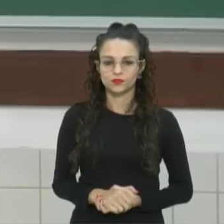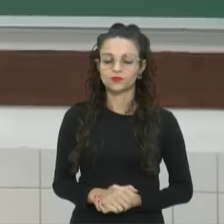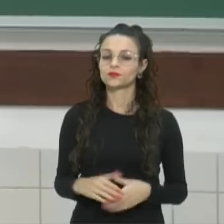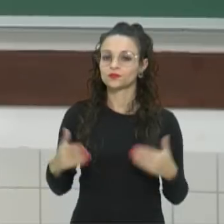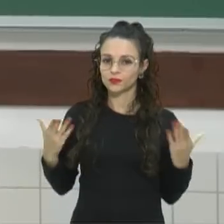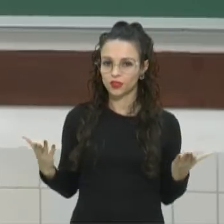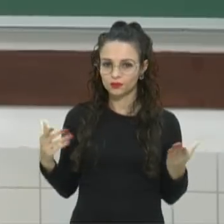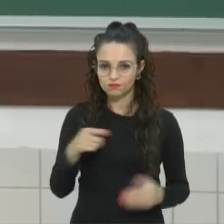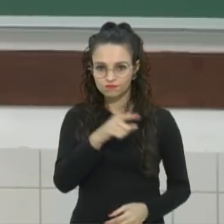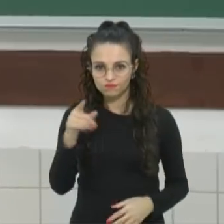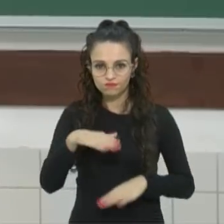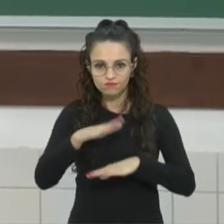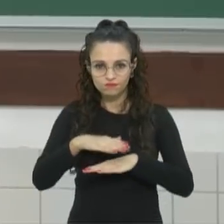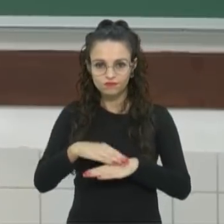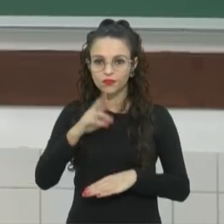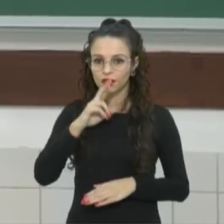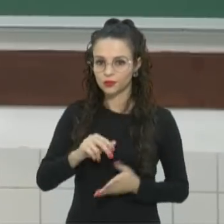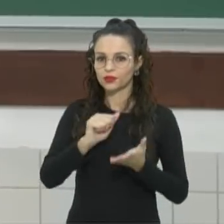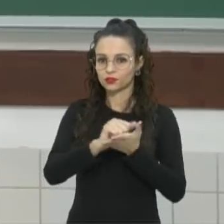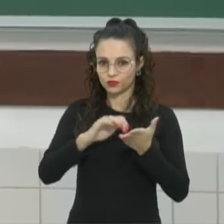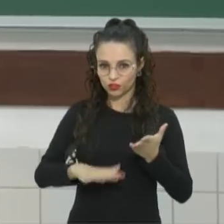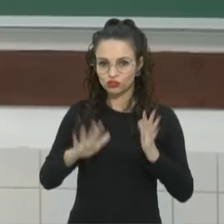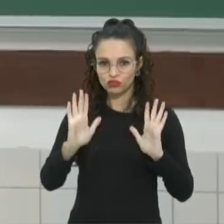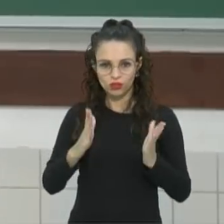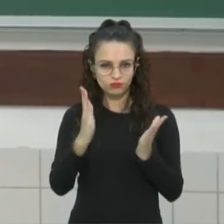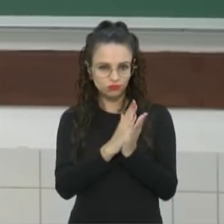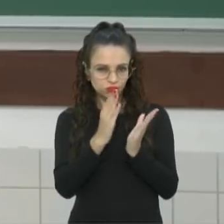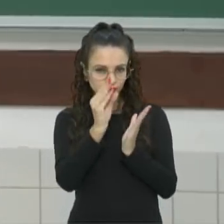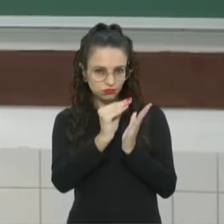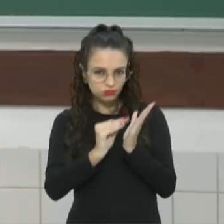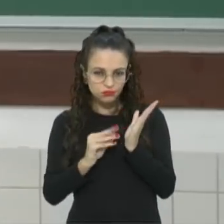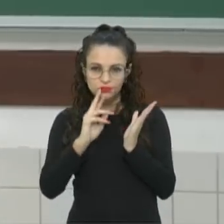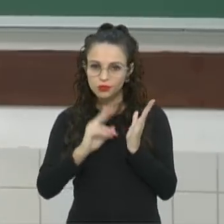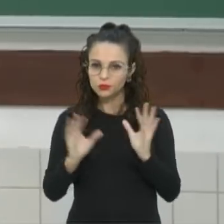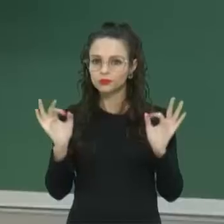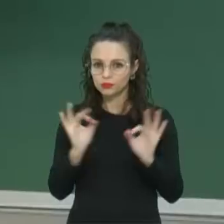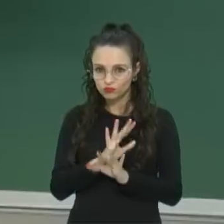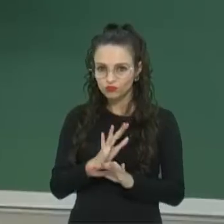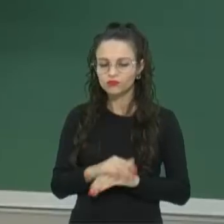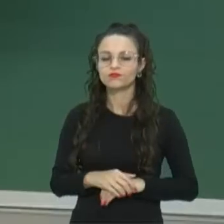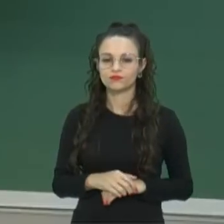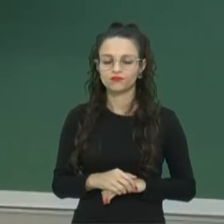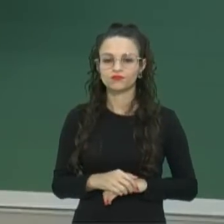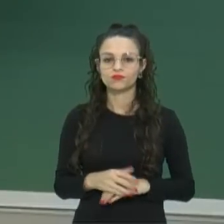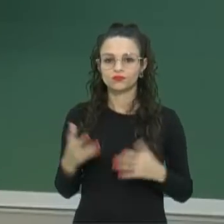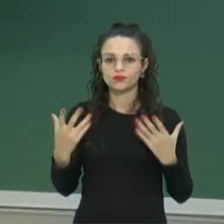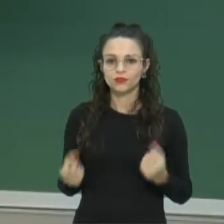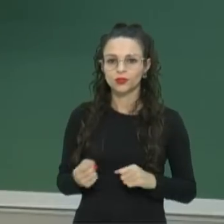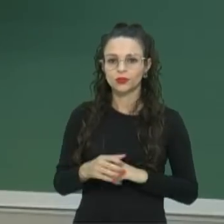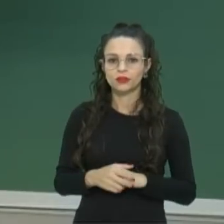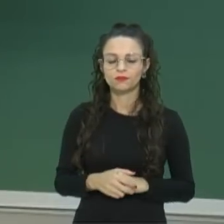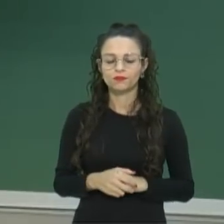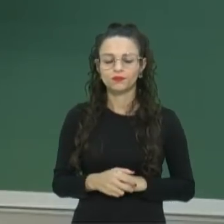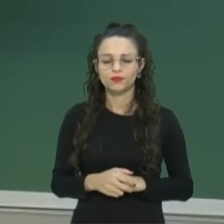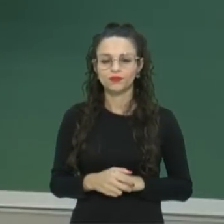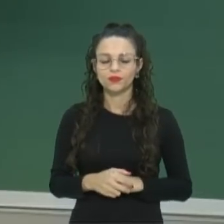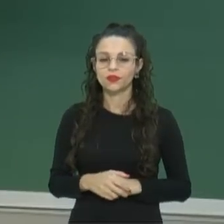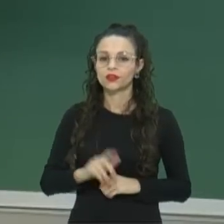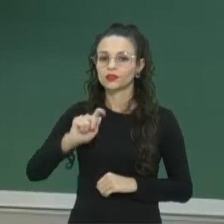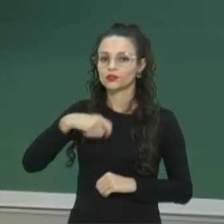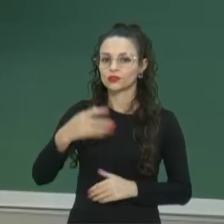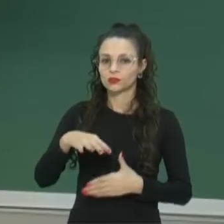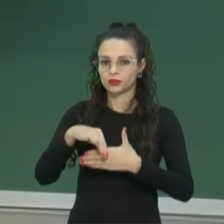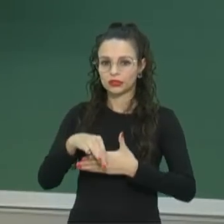Então, pessoal, vocês responderam as questões lá no caderno, fizeram as questões corretinhas lá, pergunta e resposta, vamos lá. Com relação aos líderes